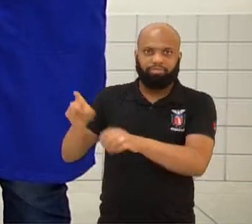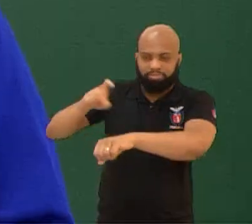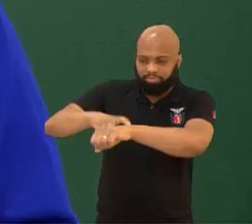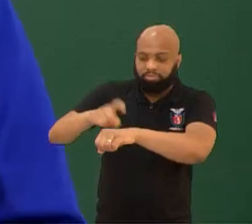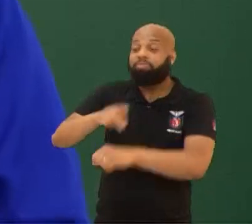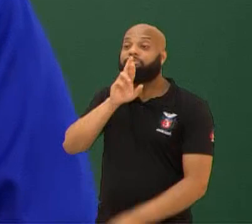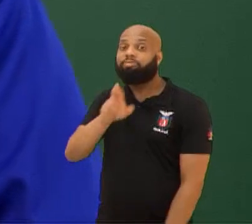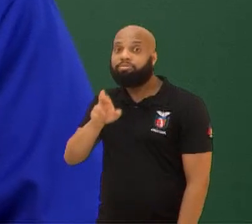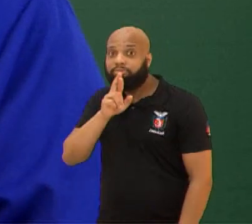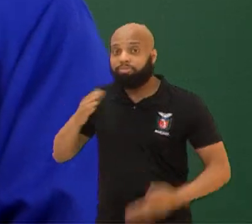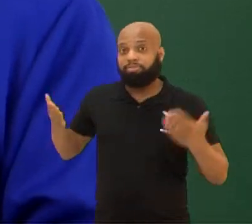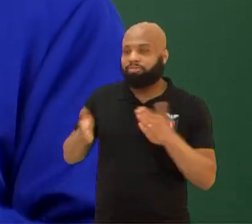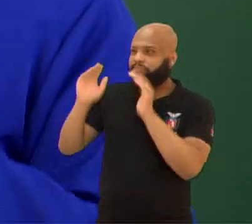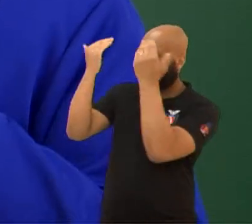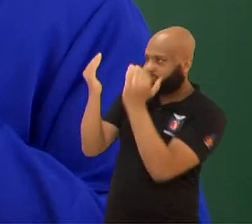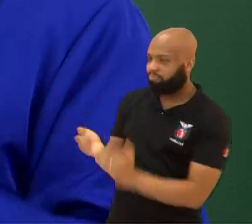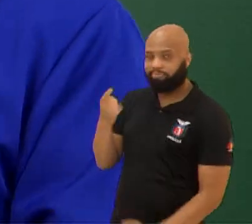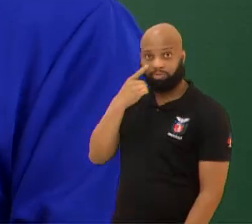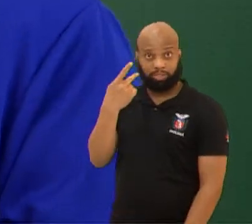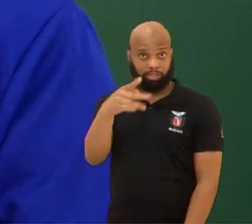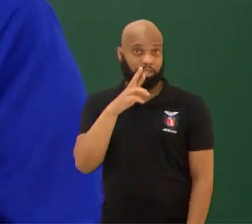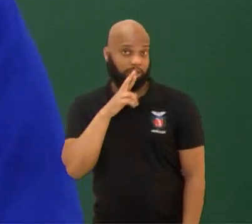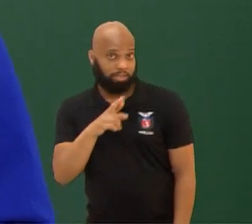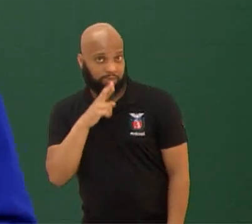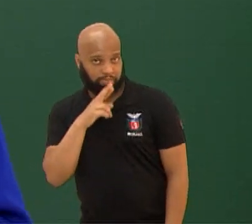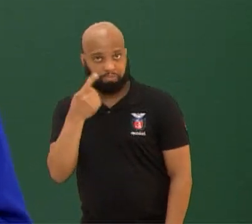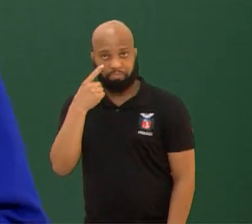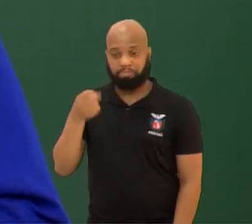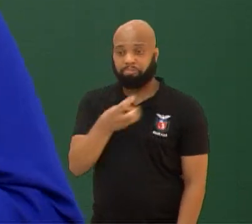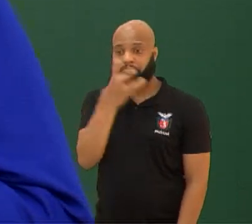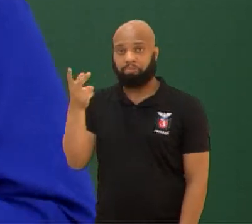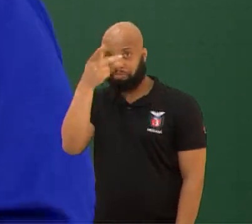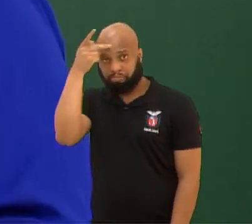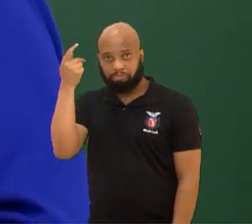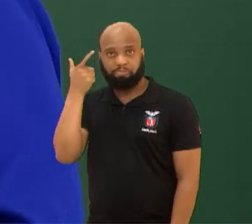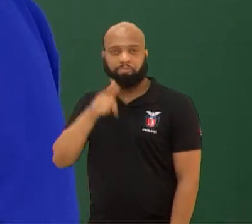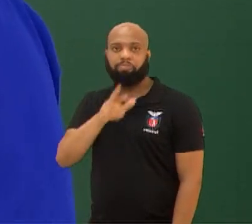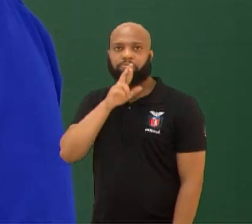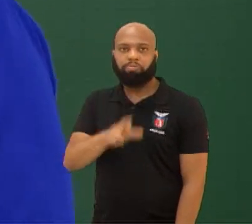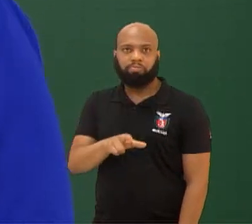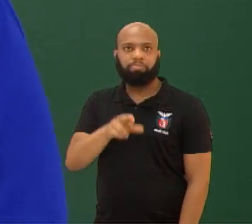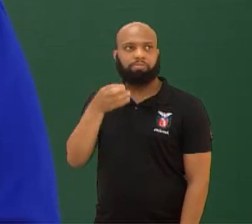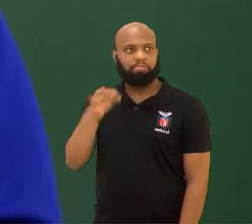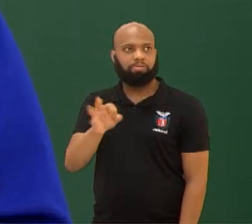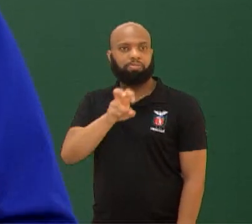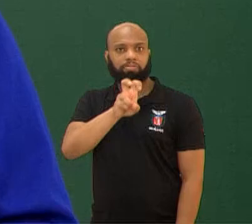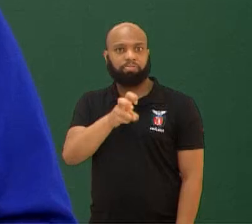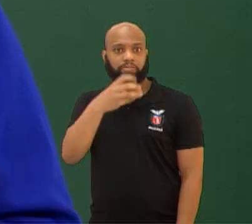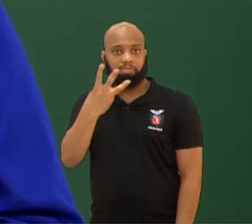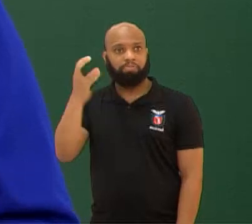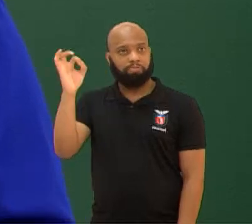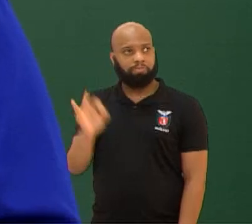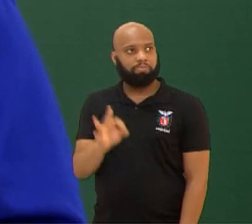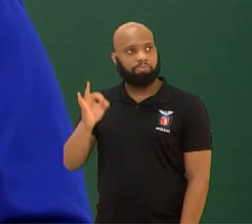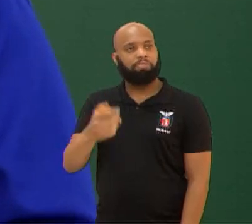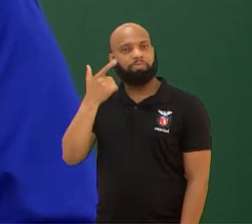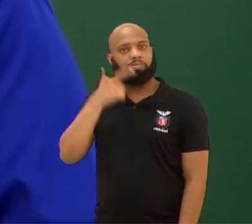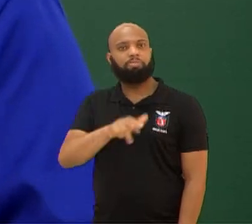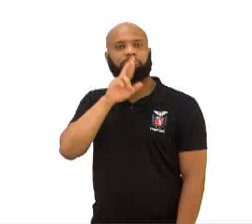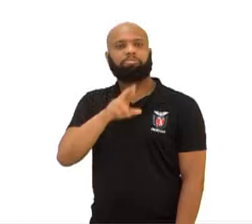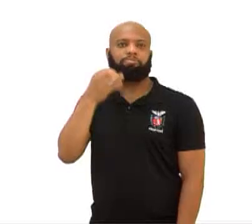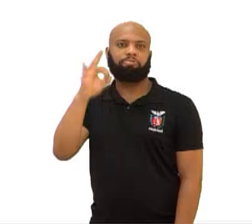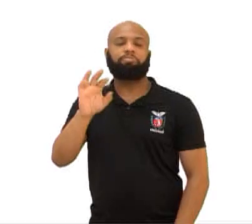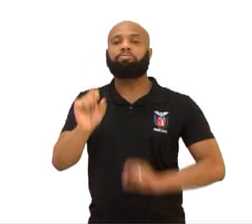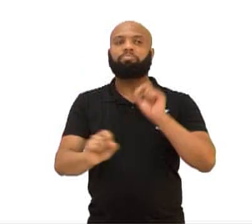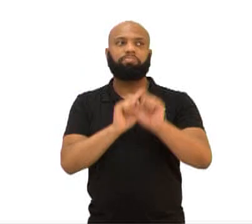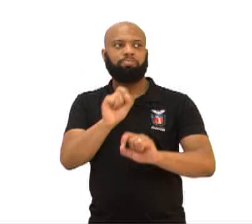tempo de respostas, vamos analisar aqui os acertos. Aqui, olha só, 53% dos nossos estudantes marcaram a opção correta,